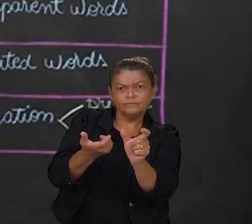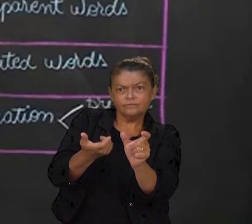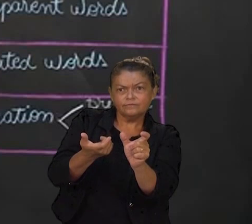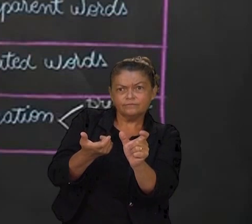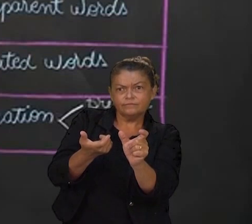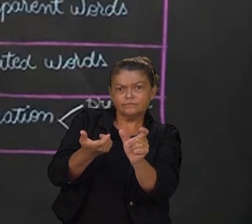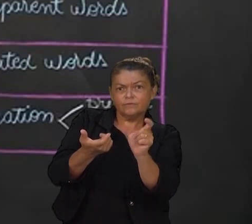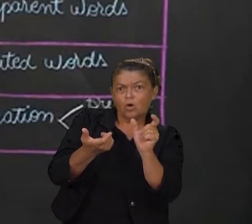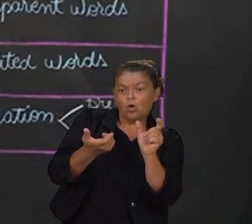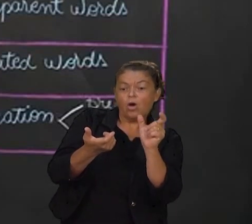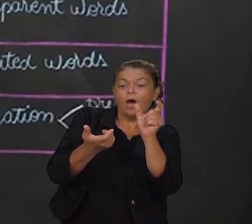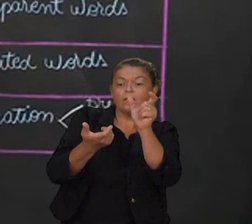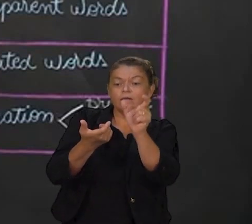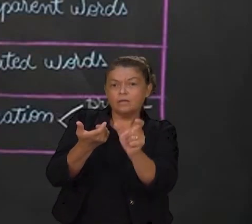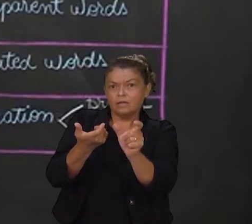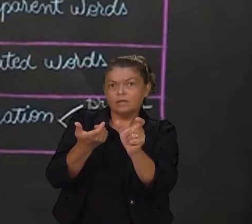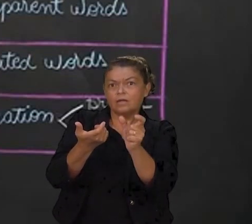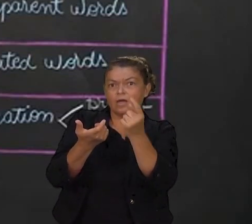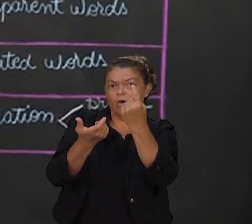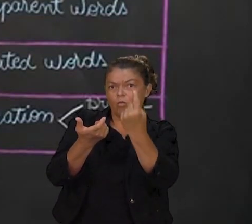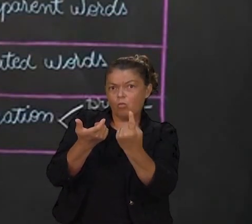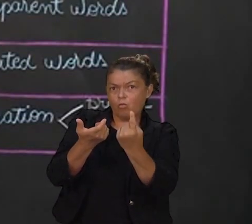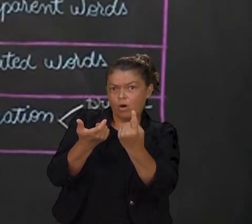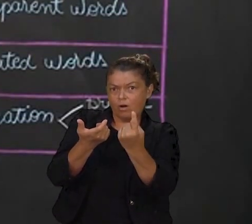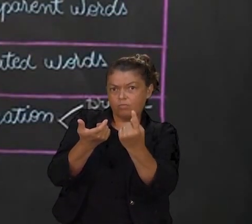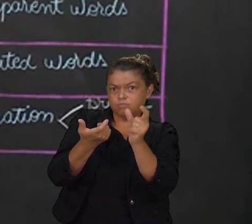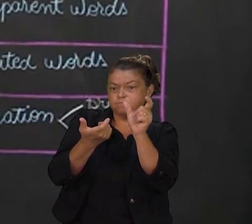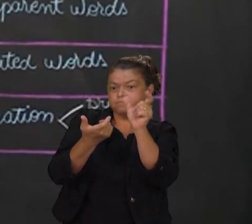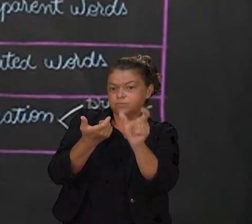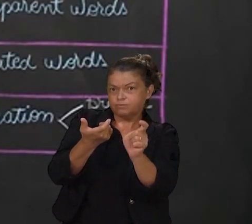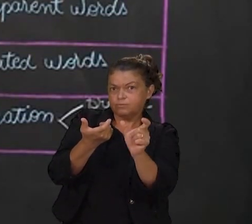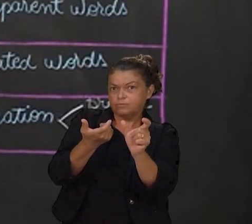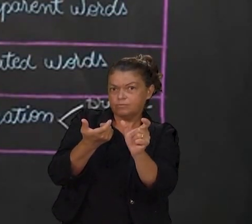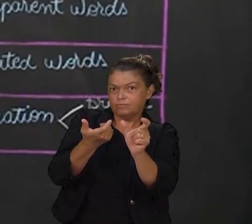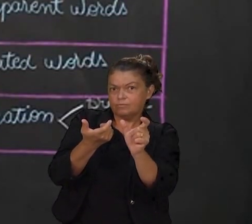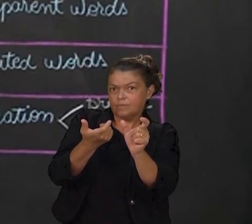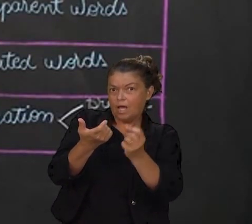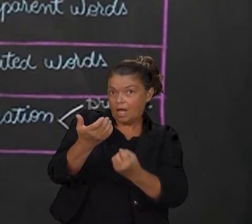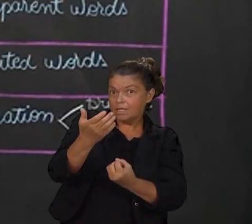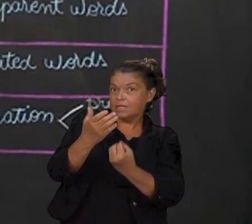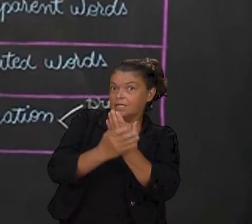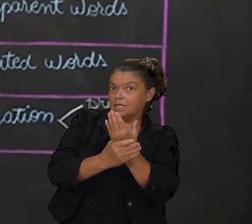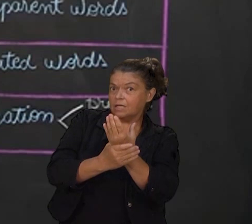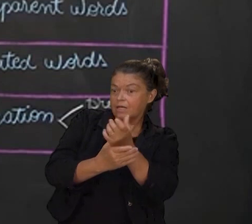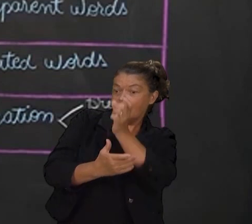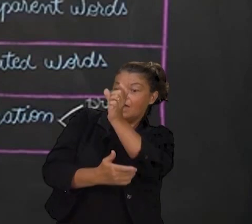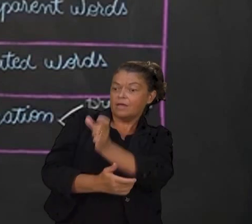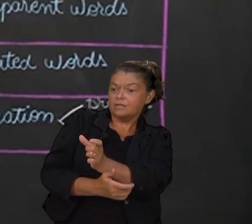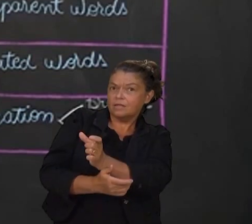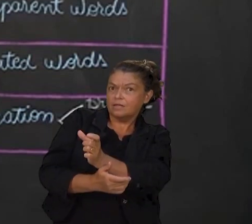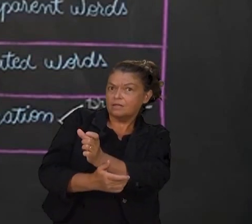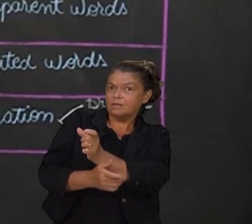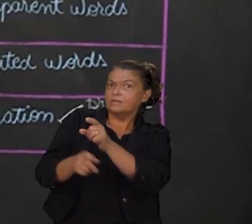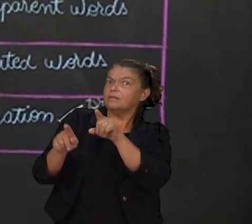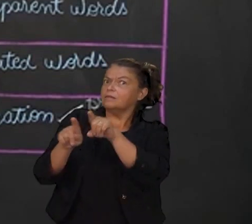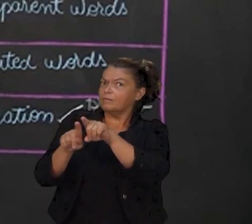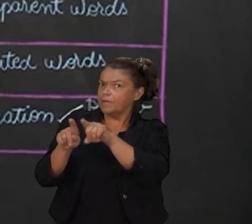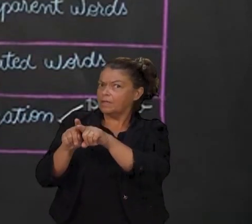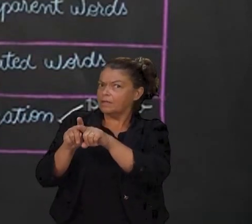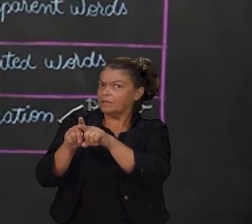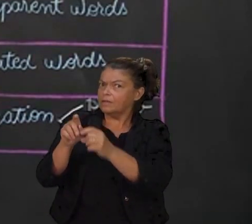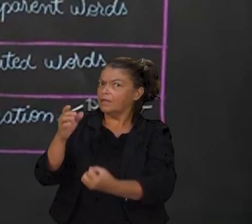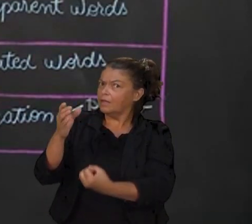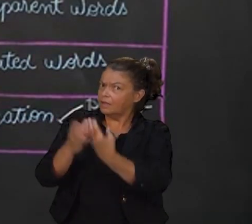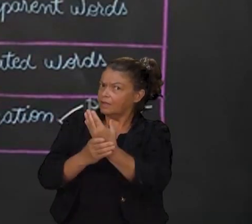em que eu adiciono uma unidade antes dessa palavra, eu crio uma nova, ou, se eu adicionar depois,